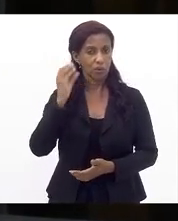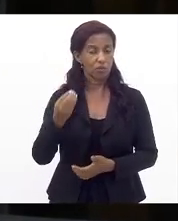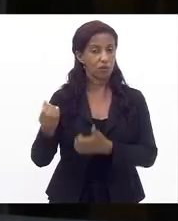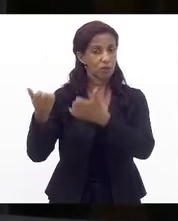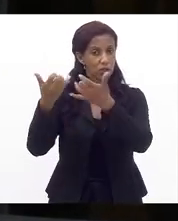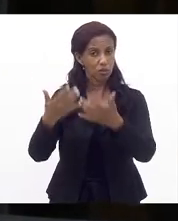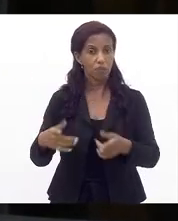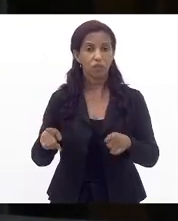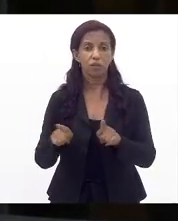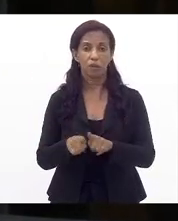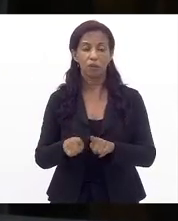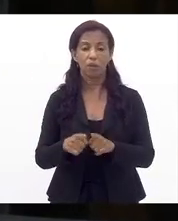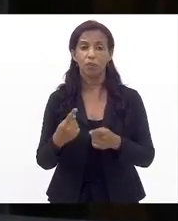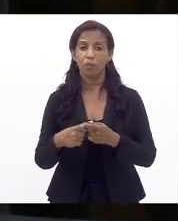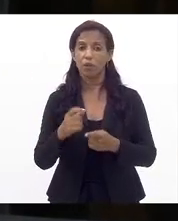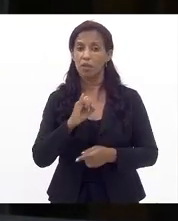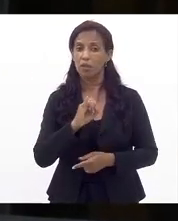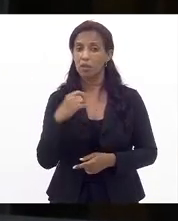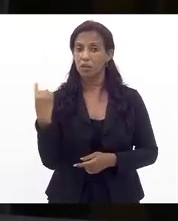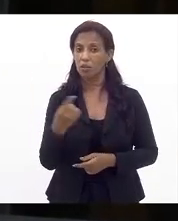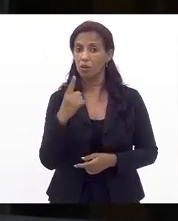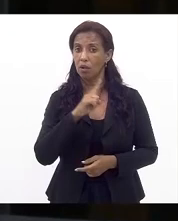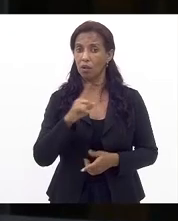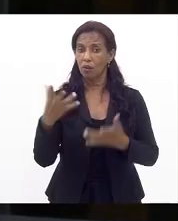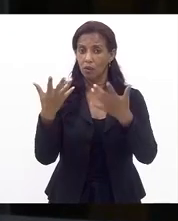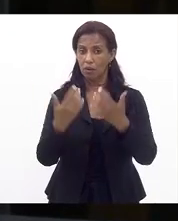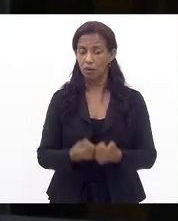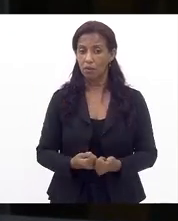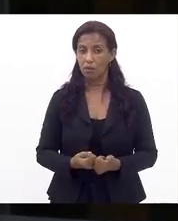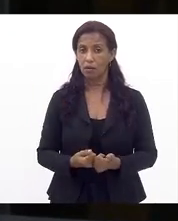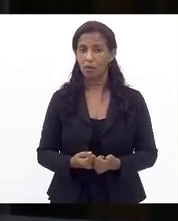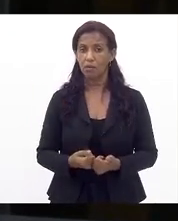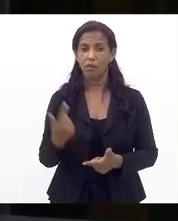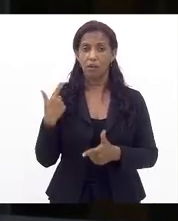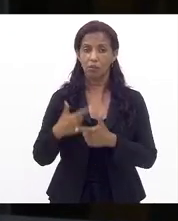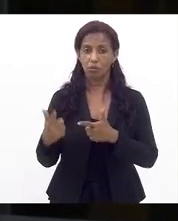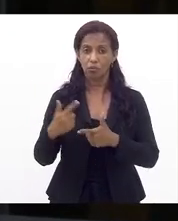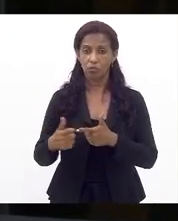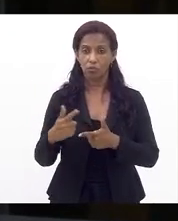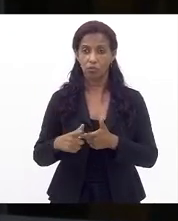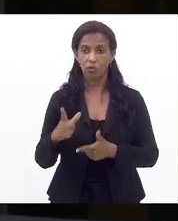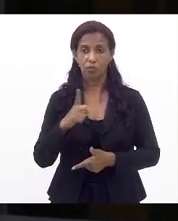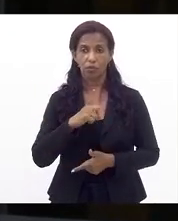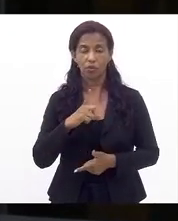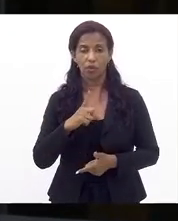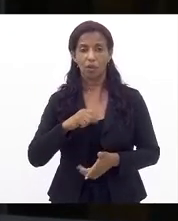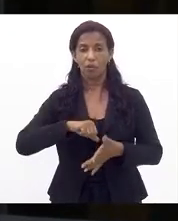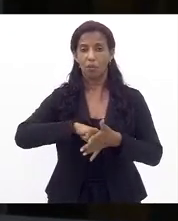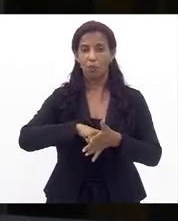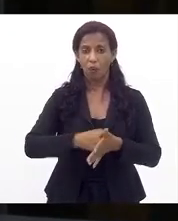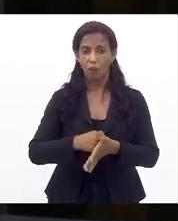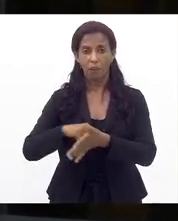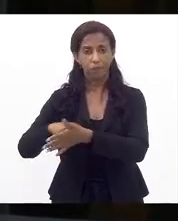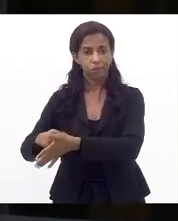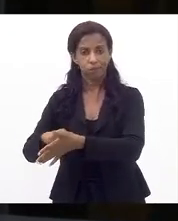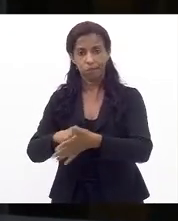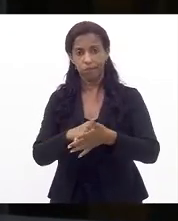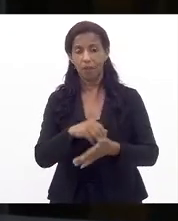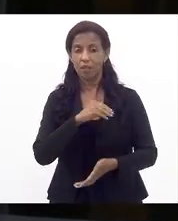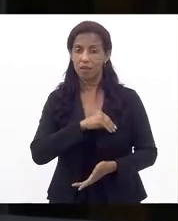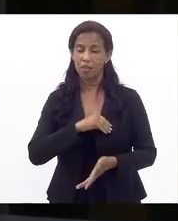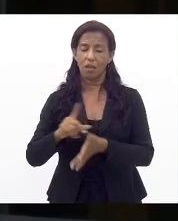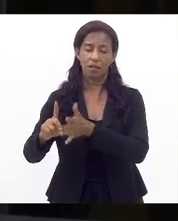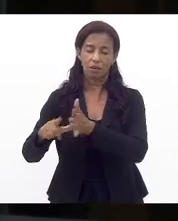explico isso também porque se nós não aderiram nós comer corremos um sério risco de ter uns contas bloqueadas e novamente